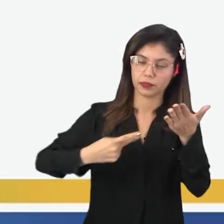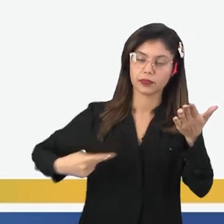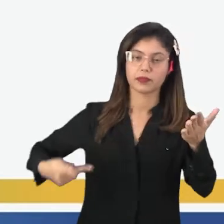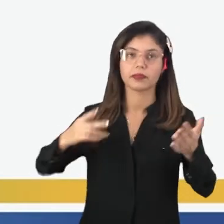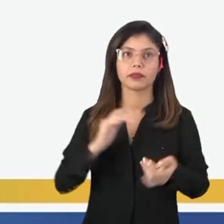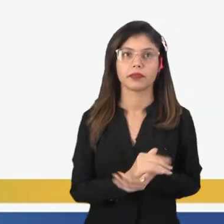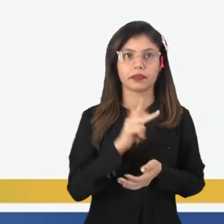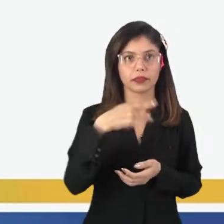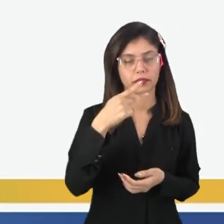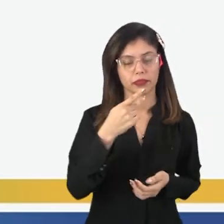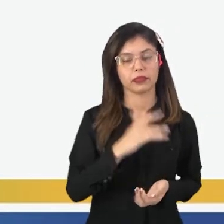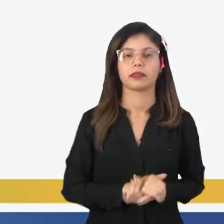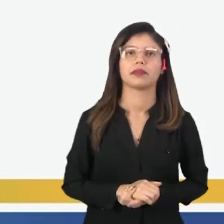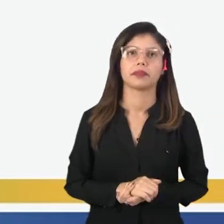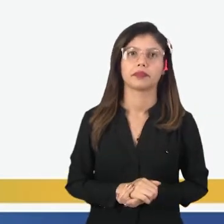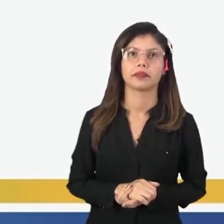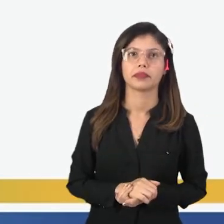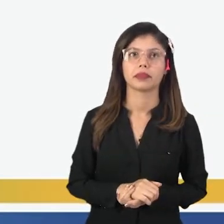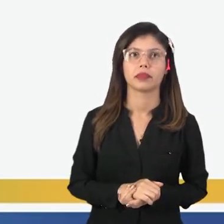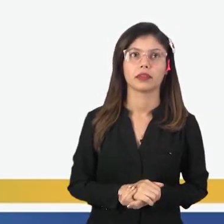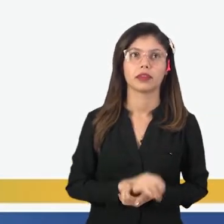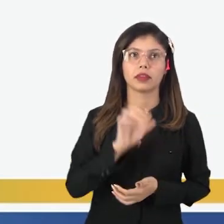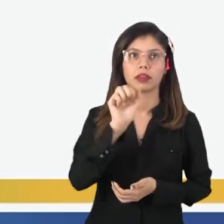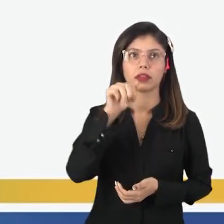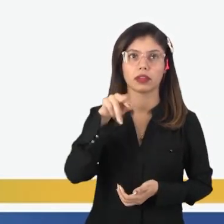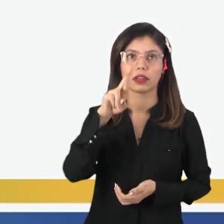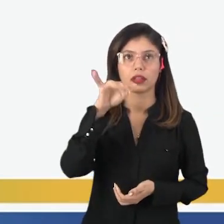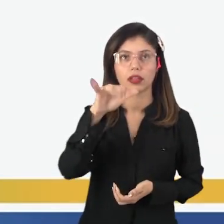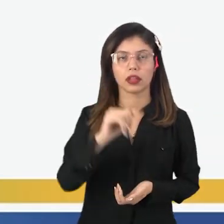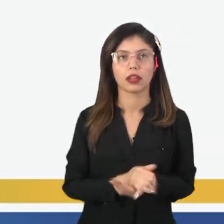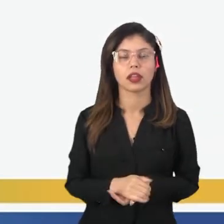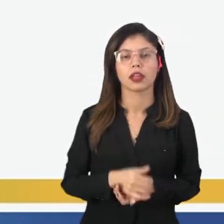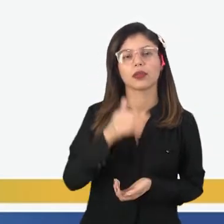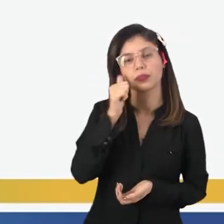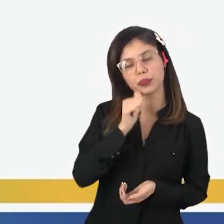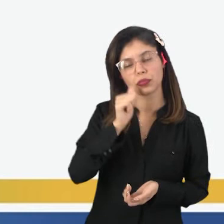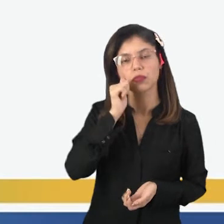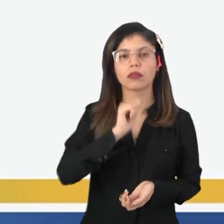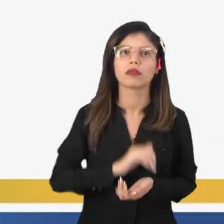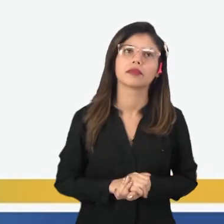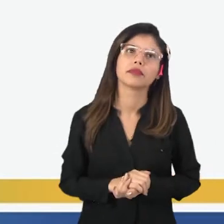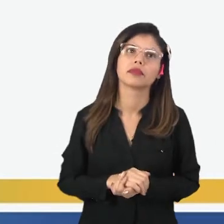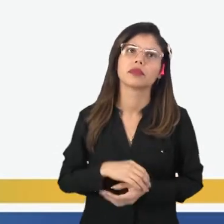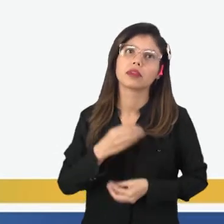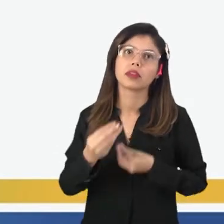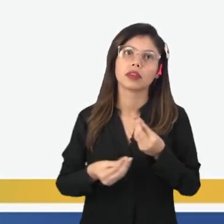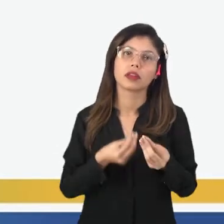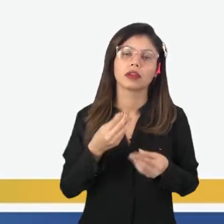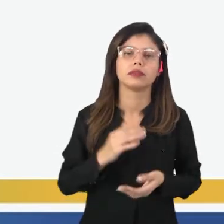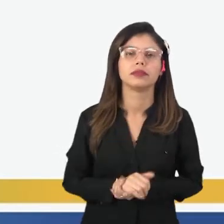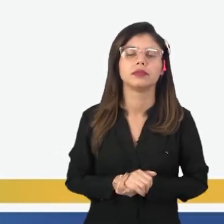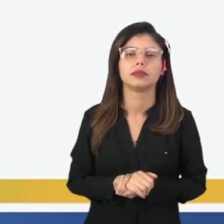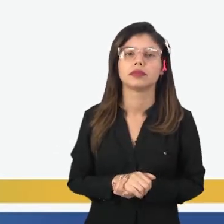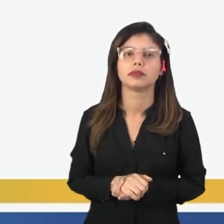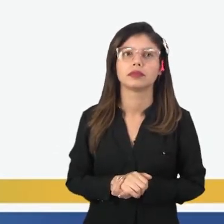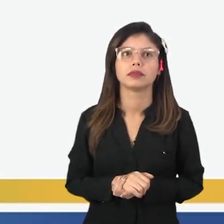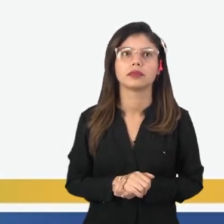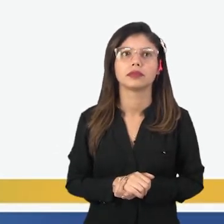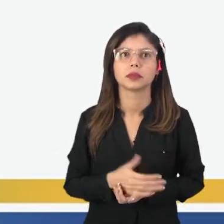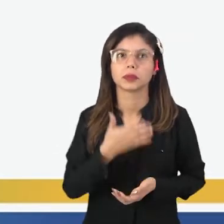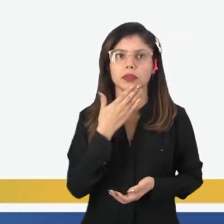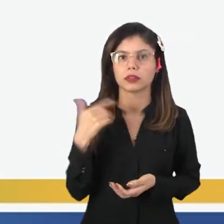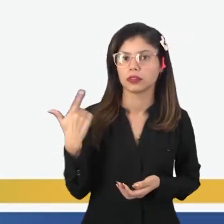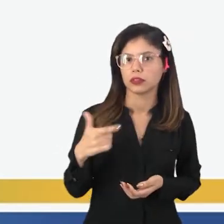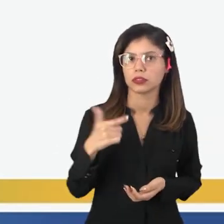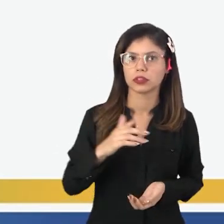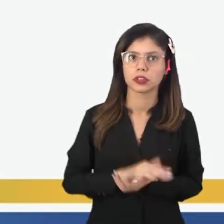né? Falando da Amélia, dessa mulher, ele coloca a Amélia que a Amélia